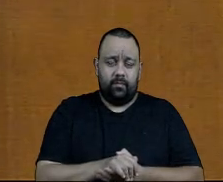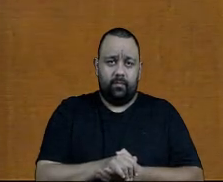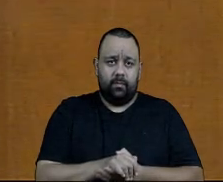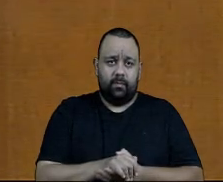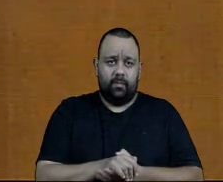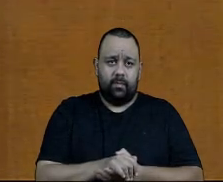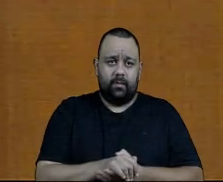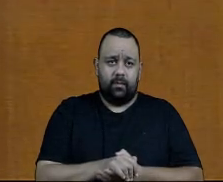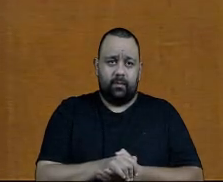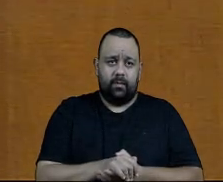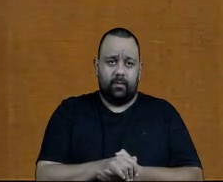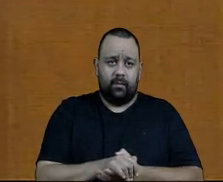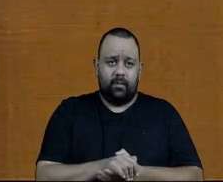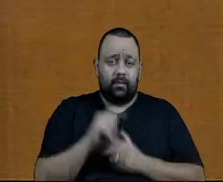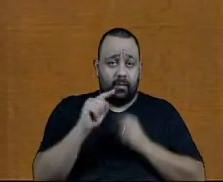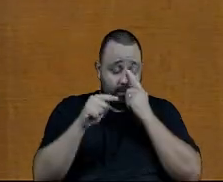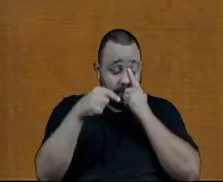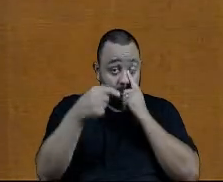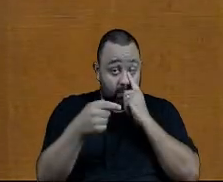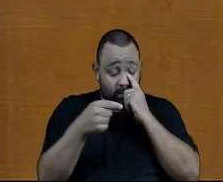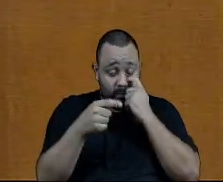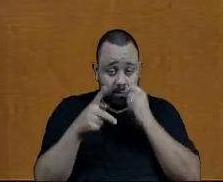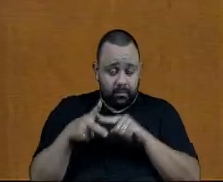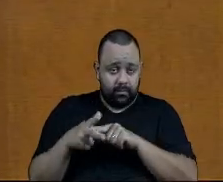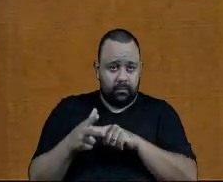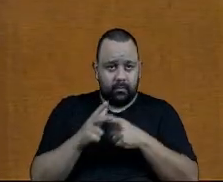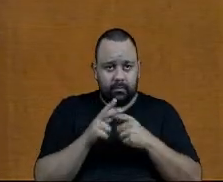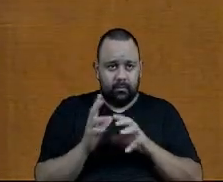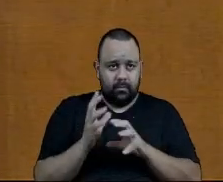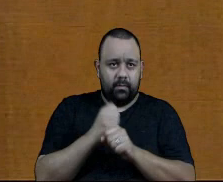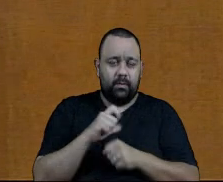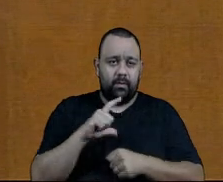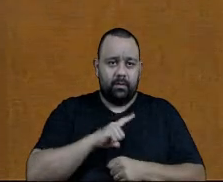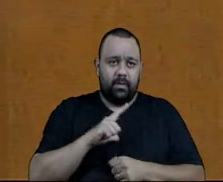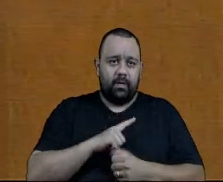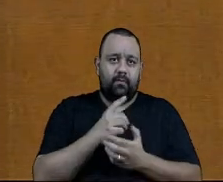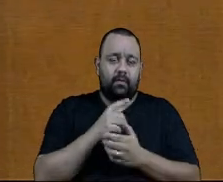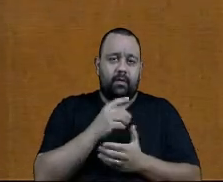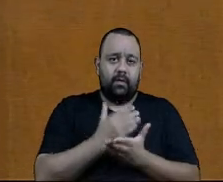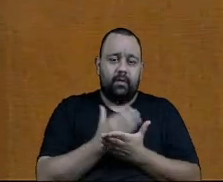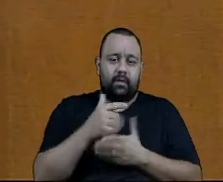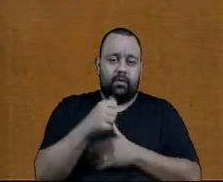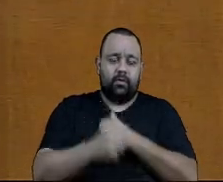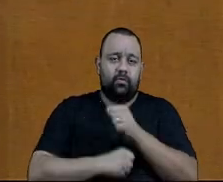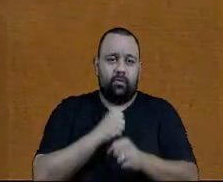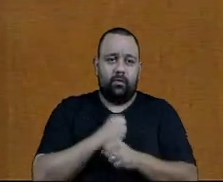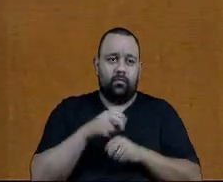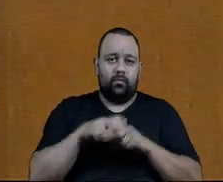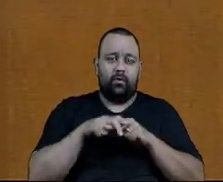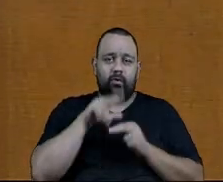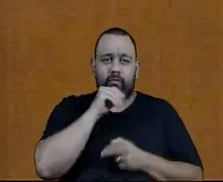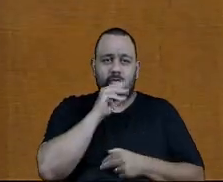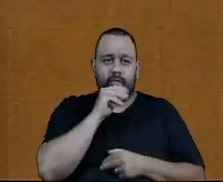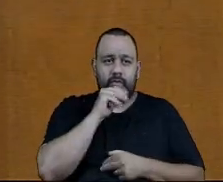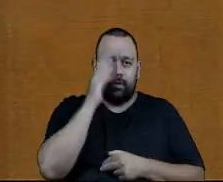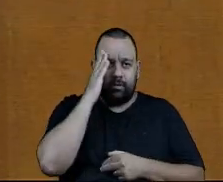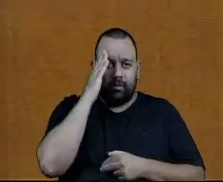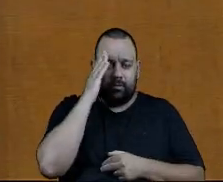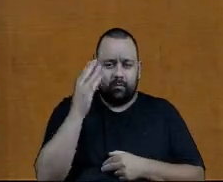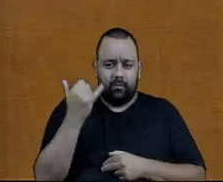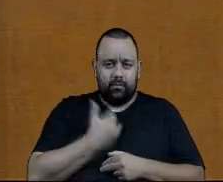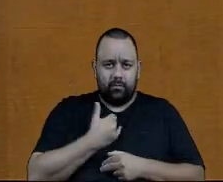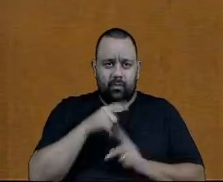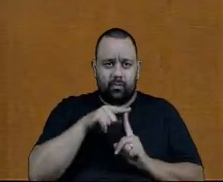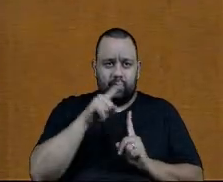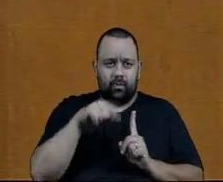34,87%. Após esse reajuste que teve agora no início do ano para todos os